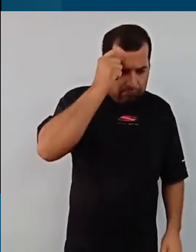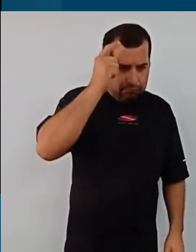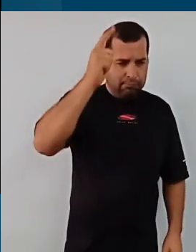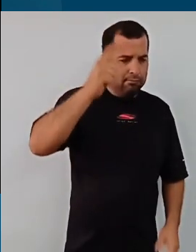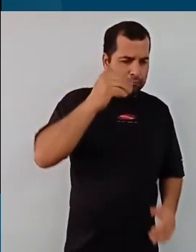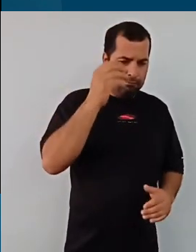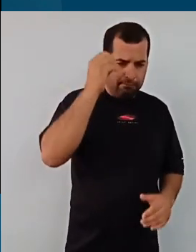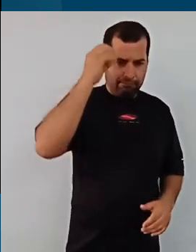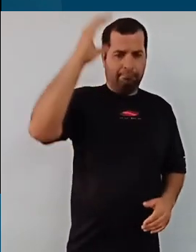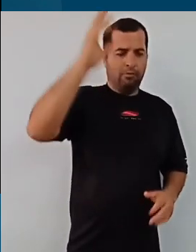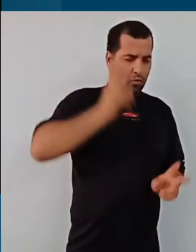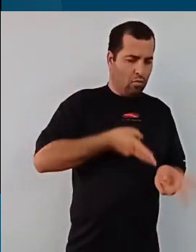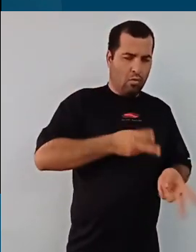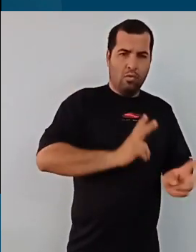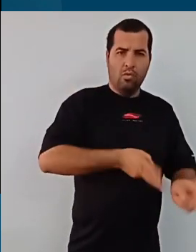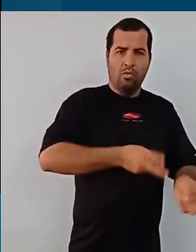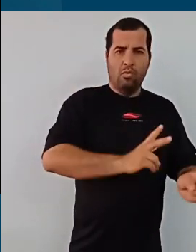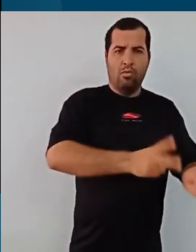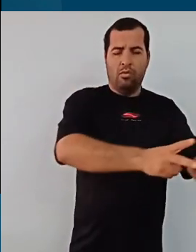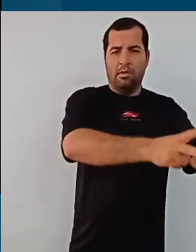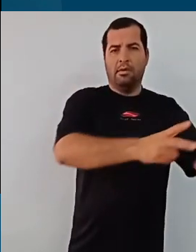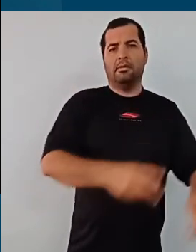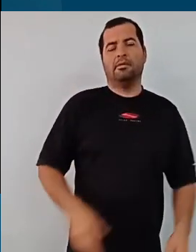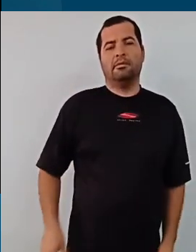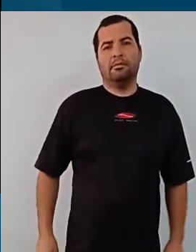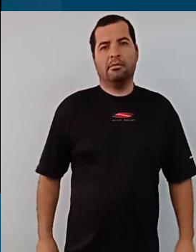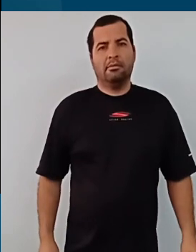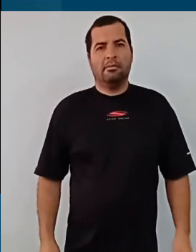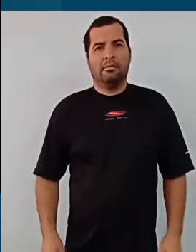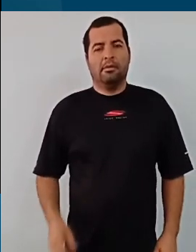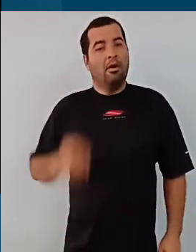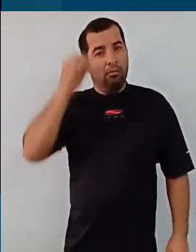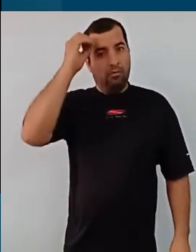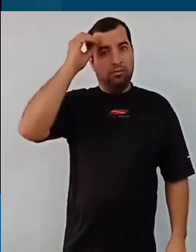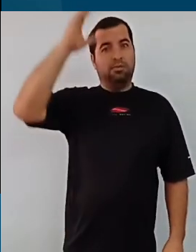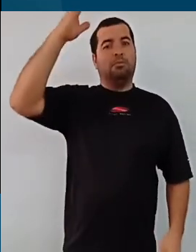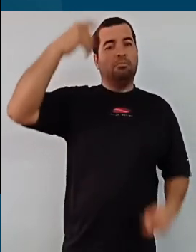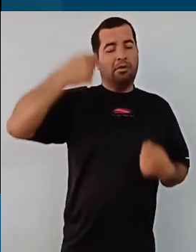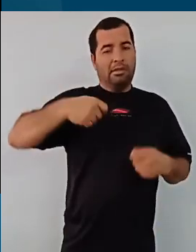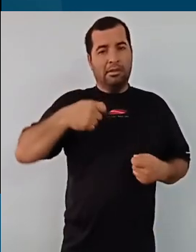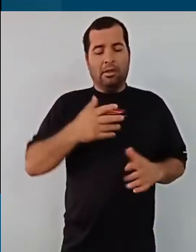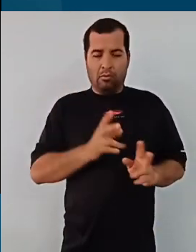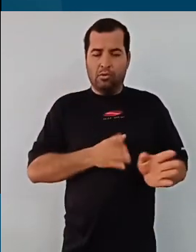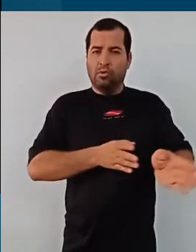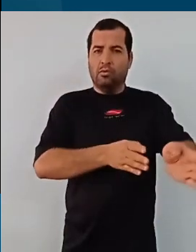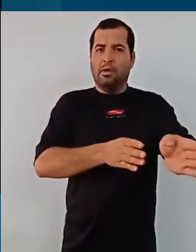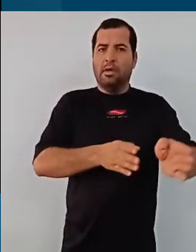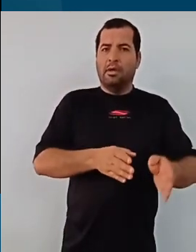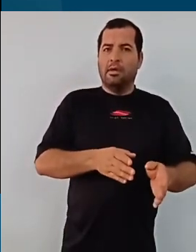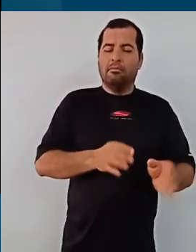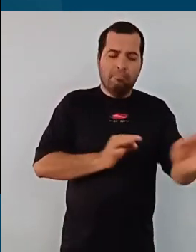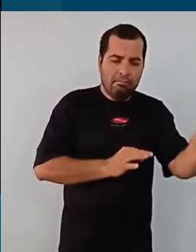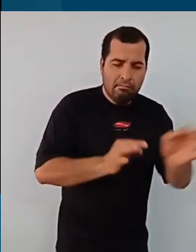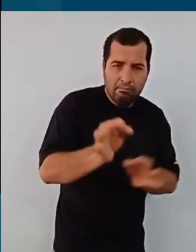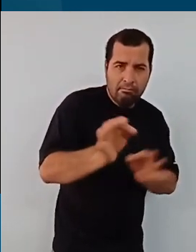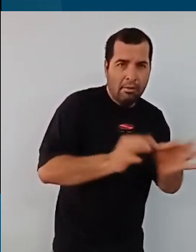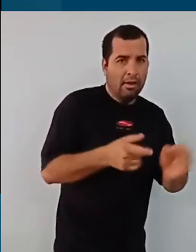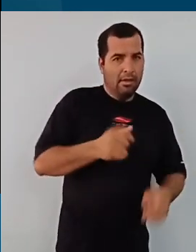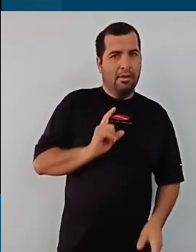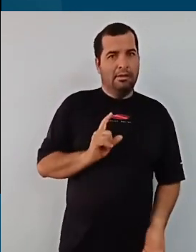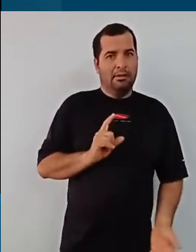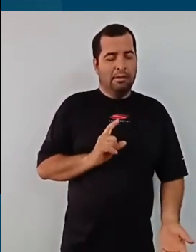Mas não basta mantê-lo ativo cognitivamente se não há uma sistematização, um fechamento daquilo